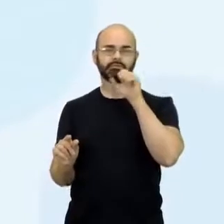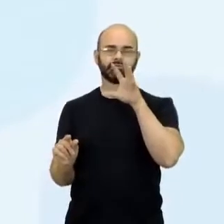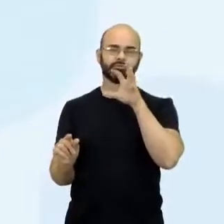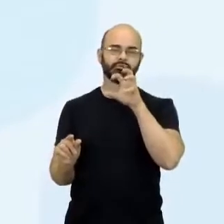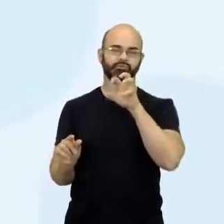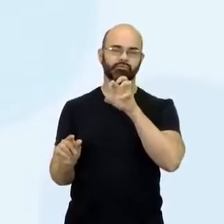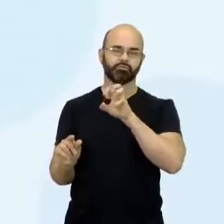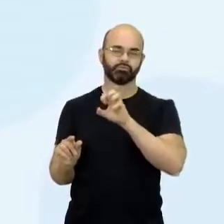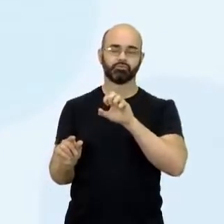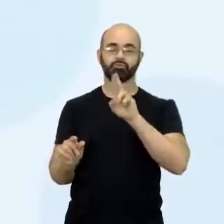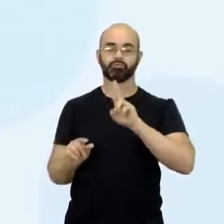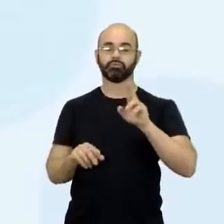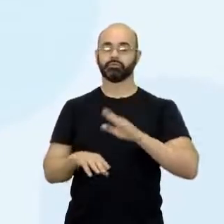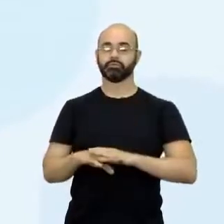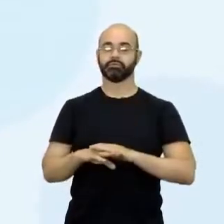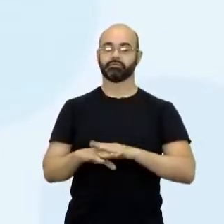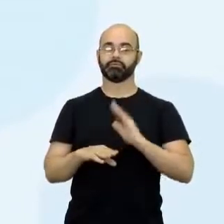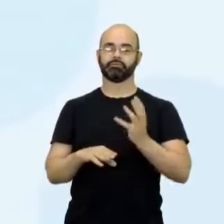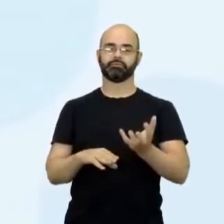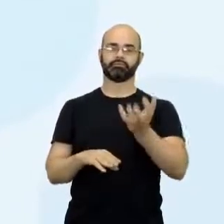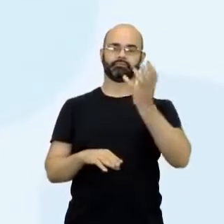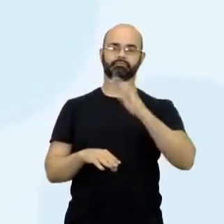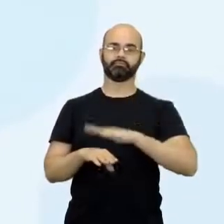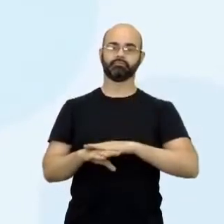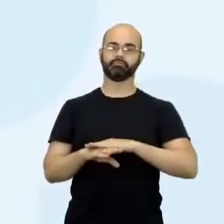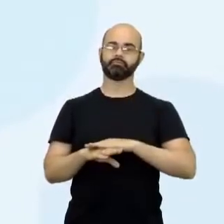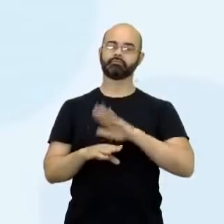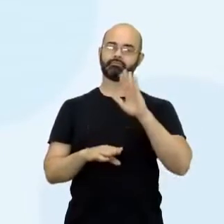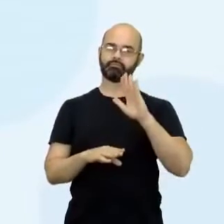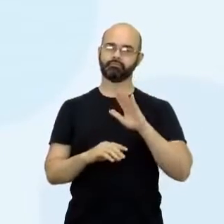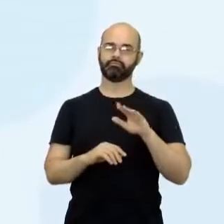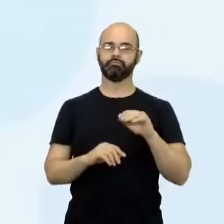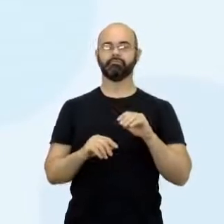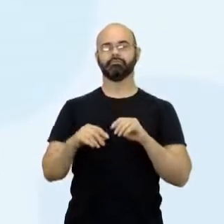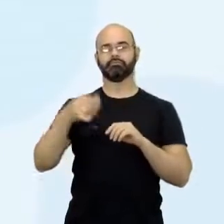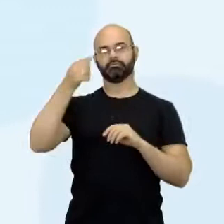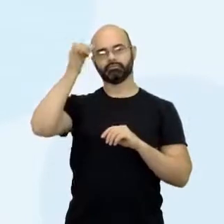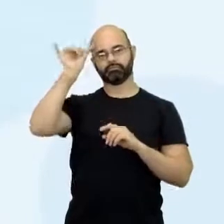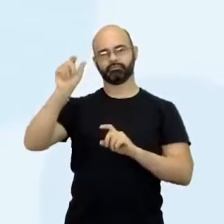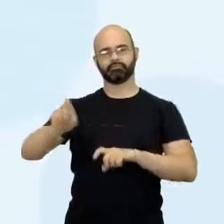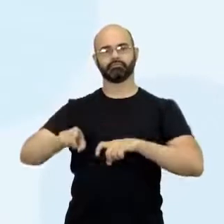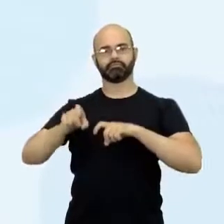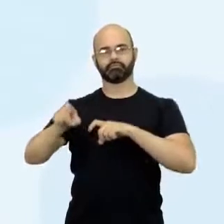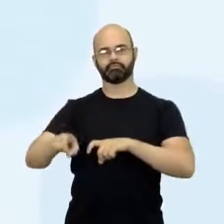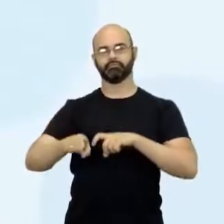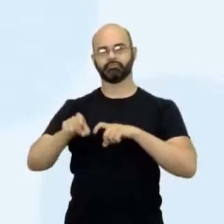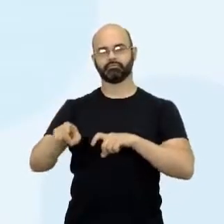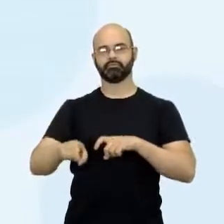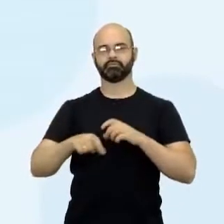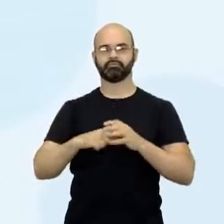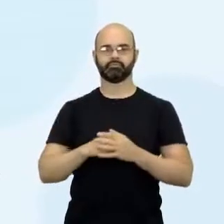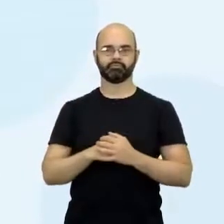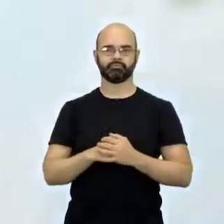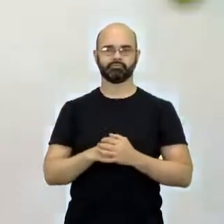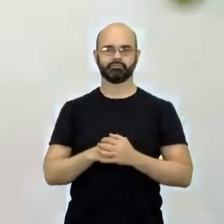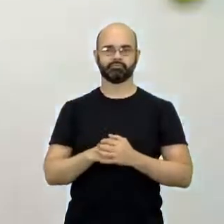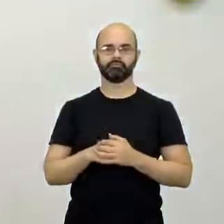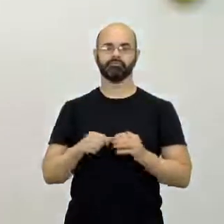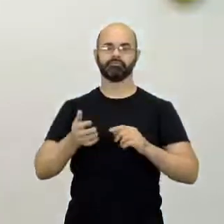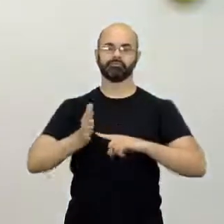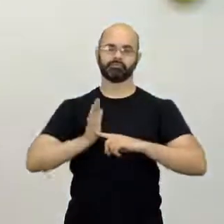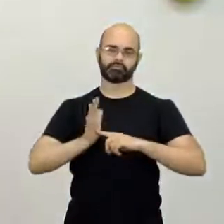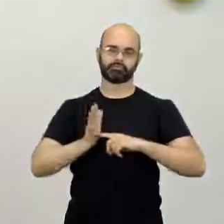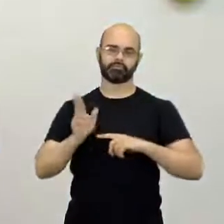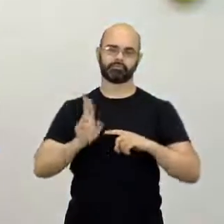escurecendo, são as partes com mais intensificação, né, da agropecuária através da utilização de maquinário e